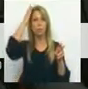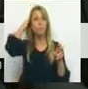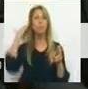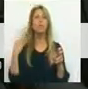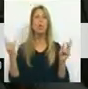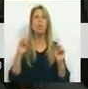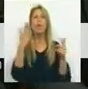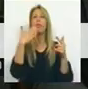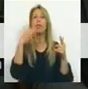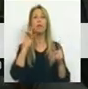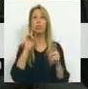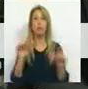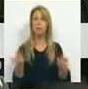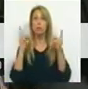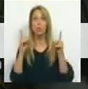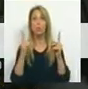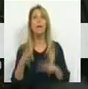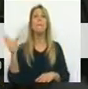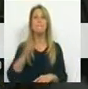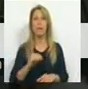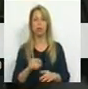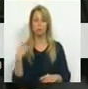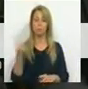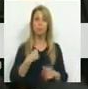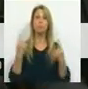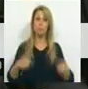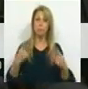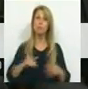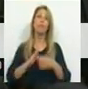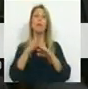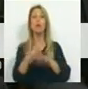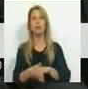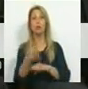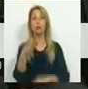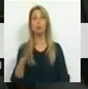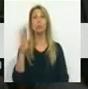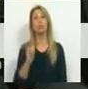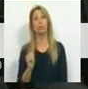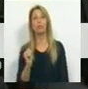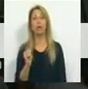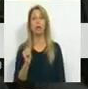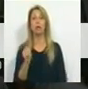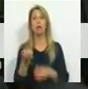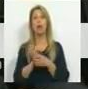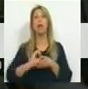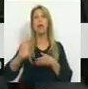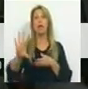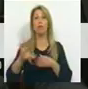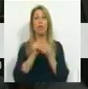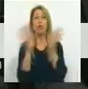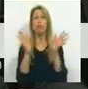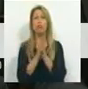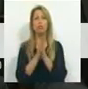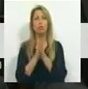de sumenos importância. Mas, nós tivemos acesso que o Partido Socialista enviou a todos